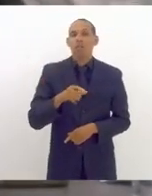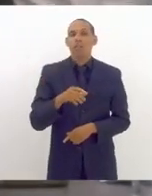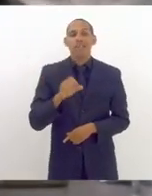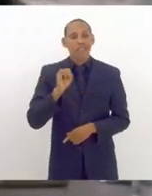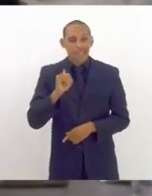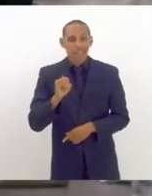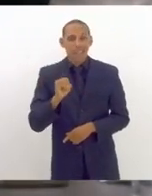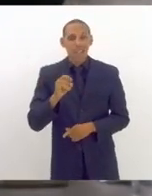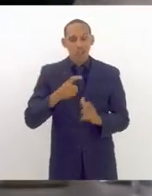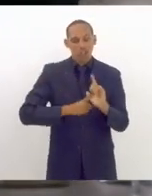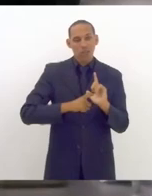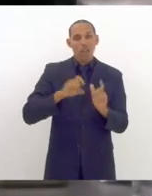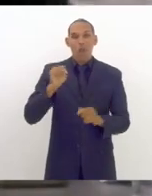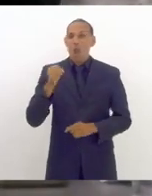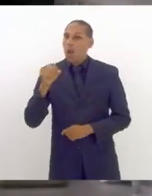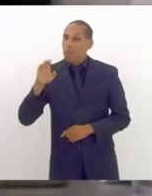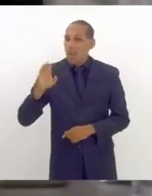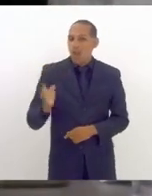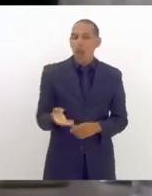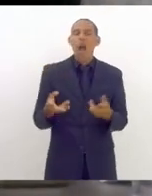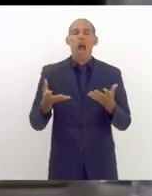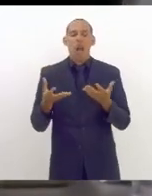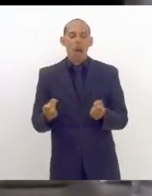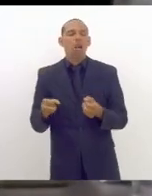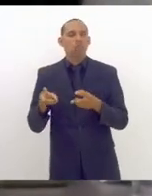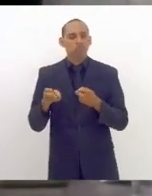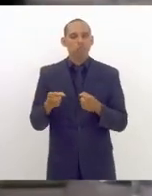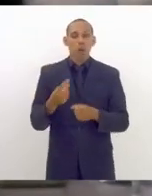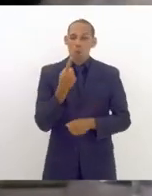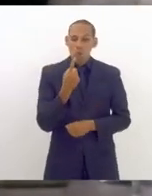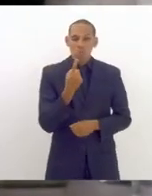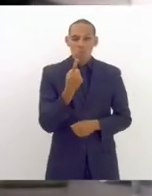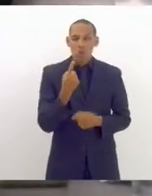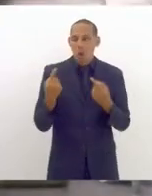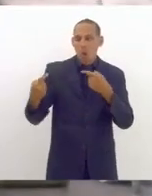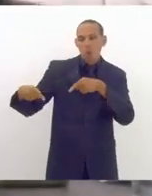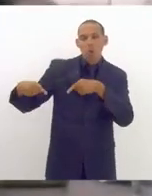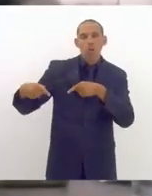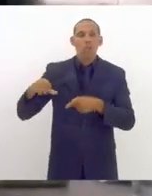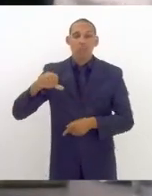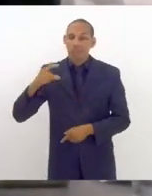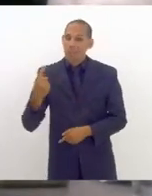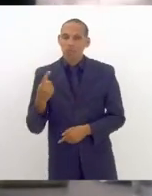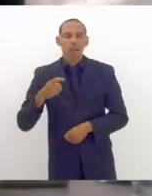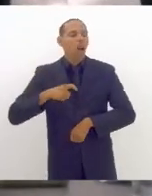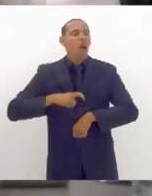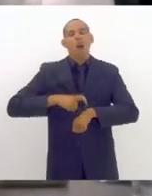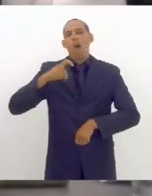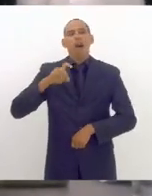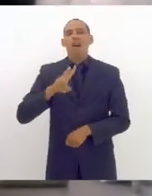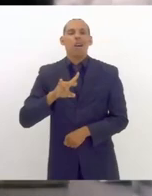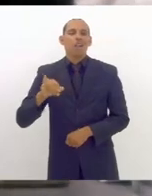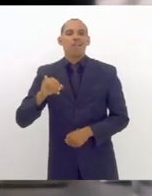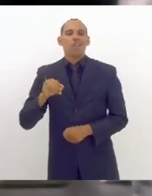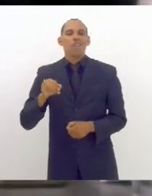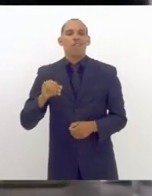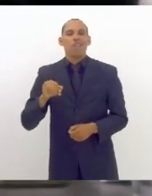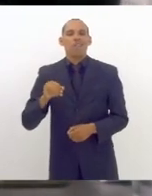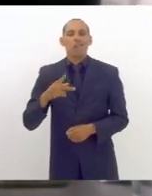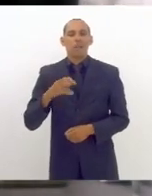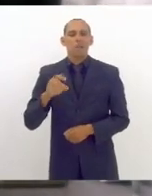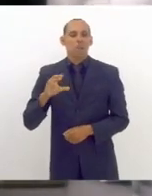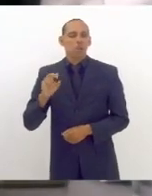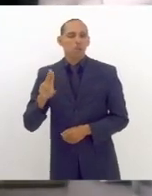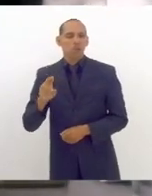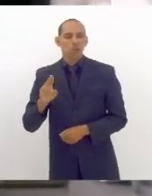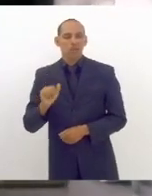uma dívida de oito bi de um contra 91 vai incluir na imediato quando a procuradoria do município